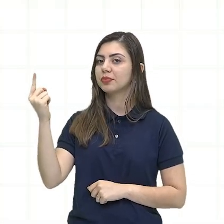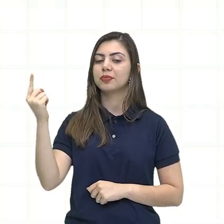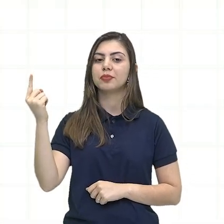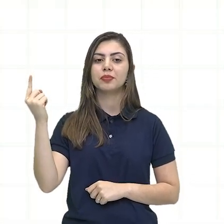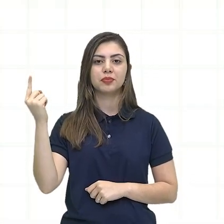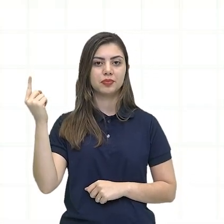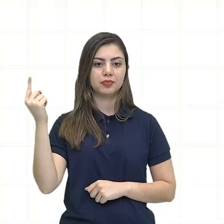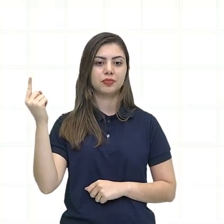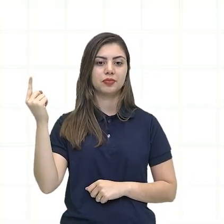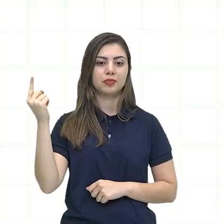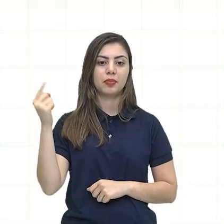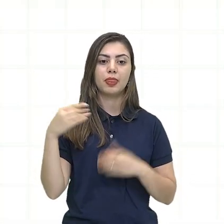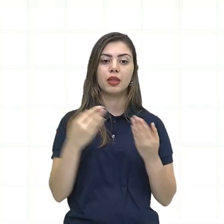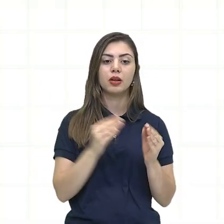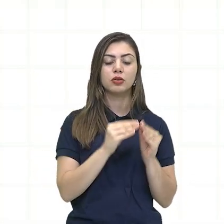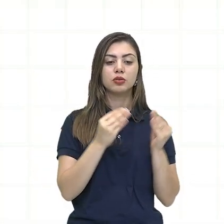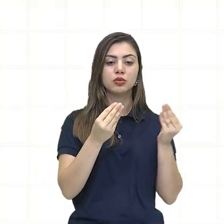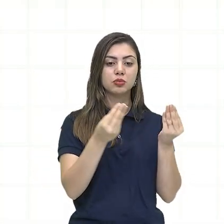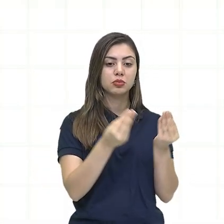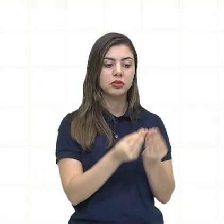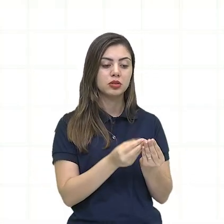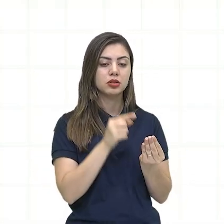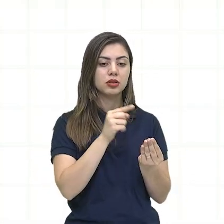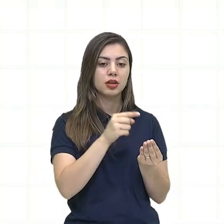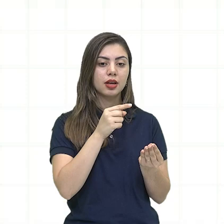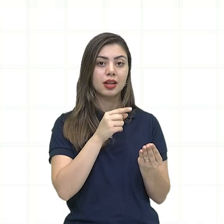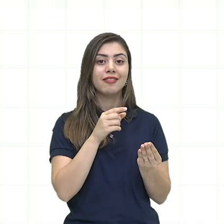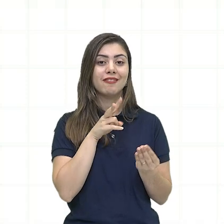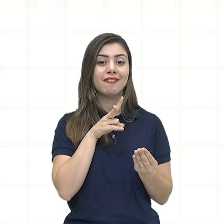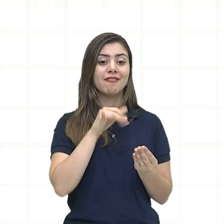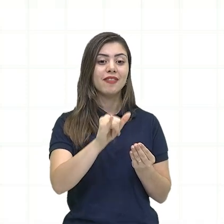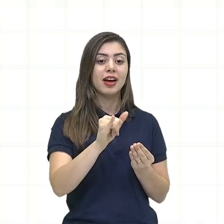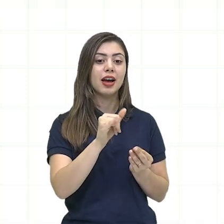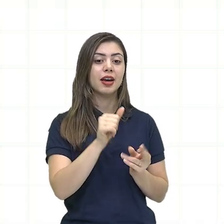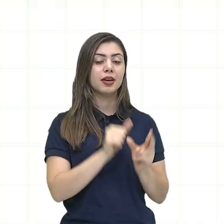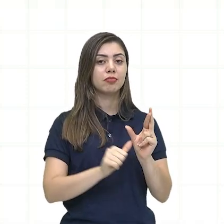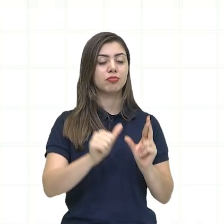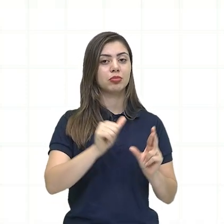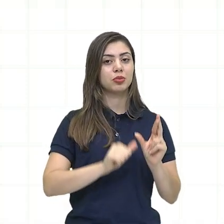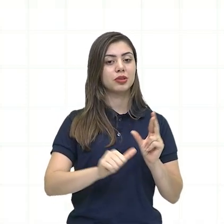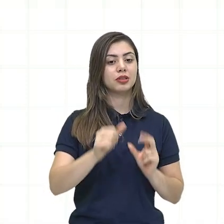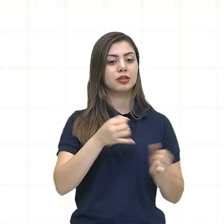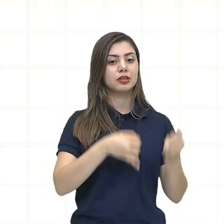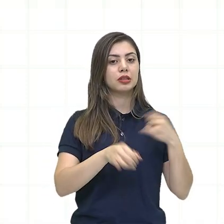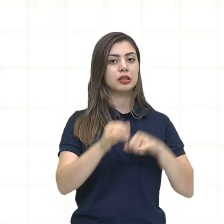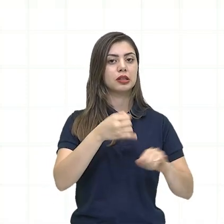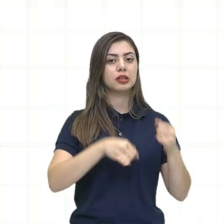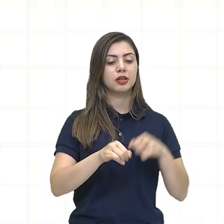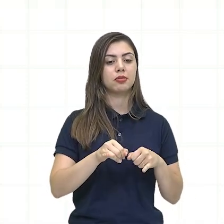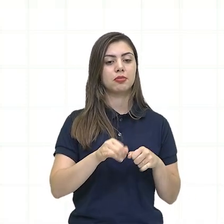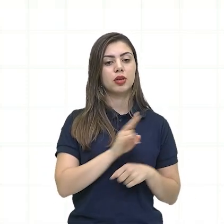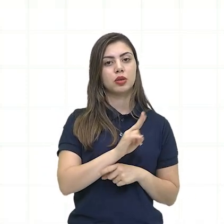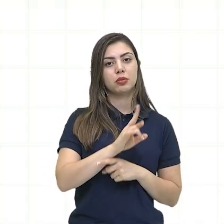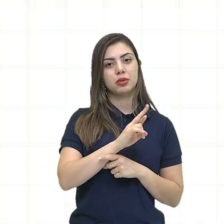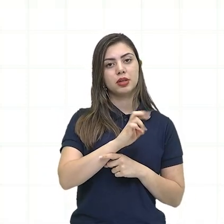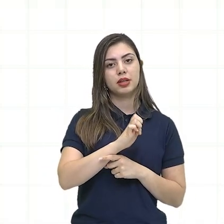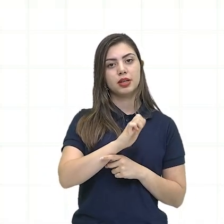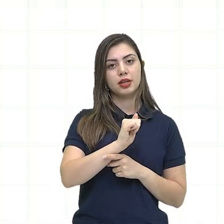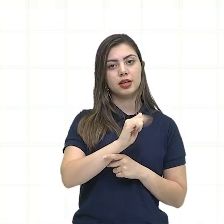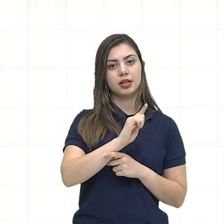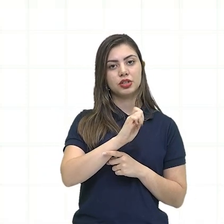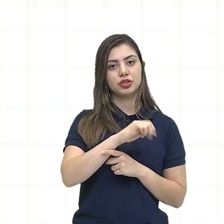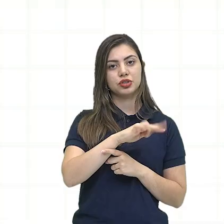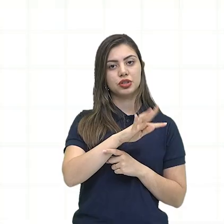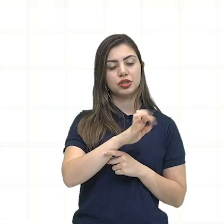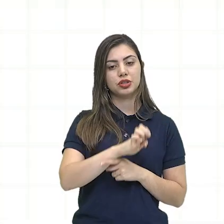Substância inicial é aquela que vai sofrer a reação química, que nós chamamos inicialmente de reagente.